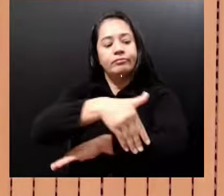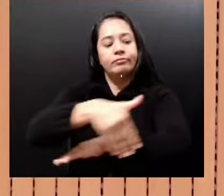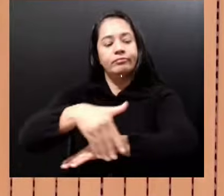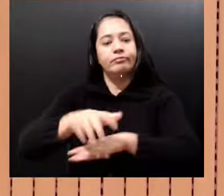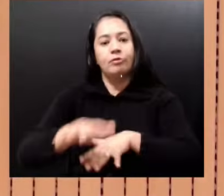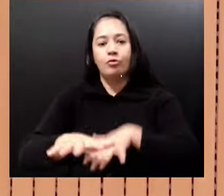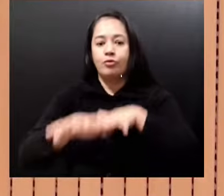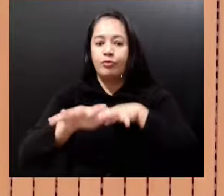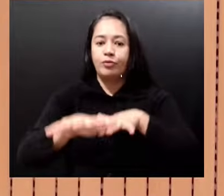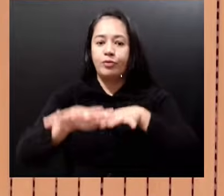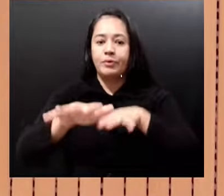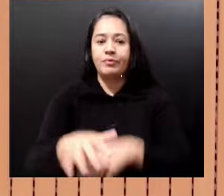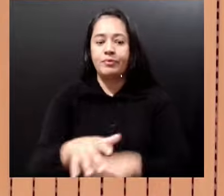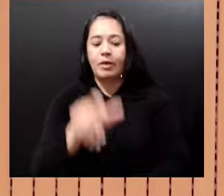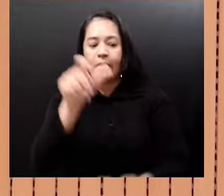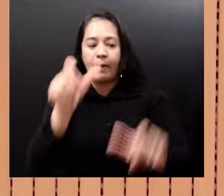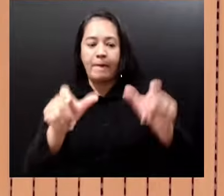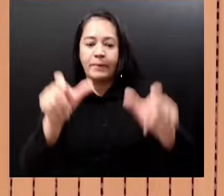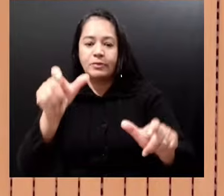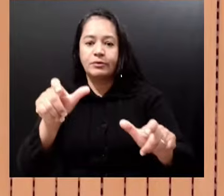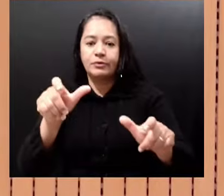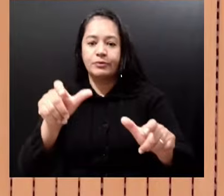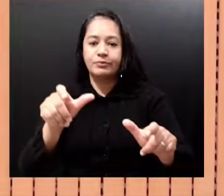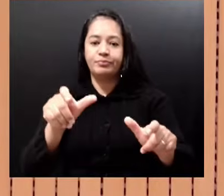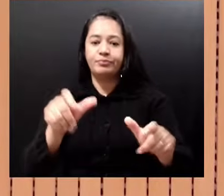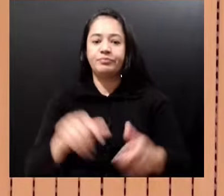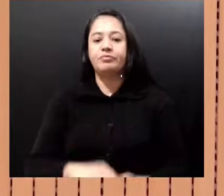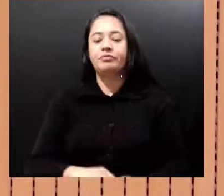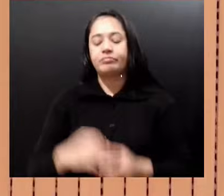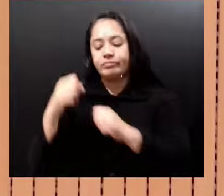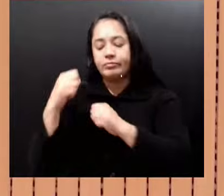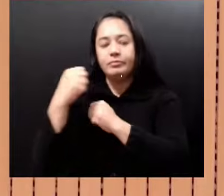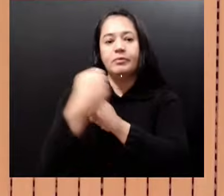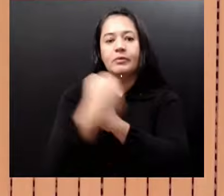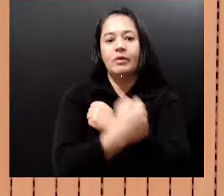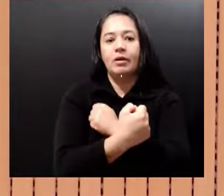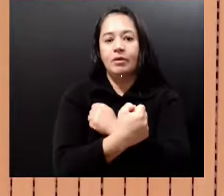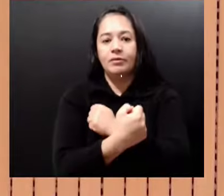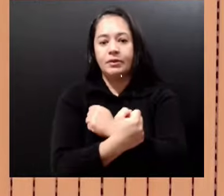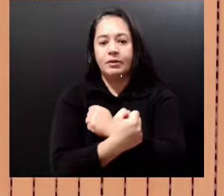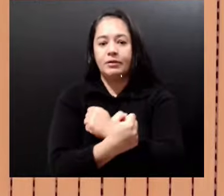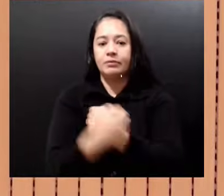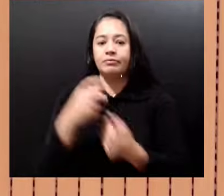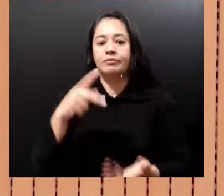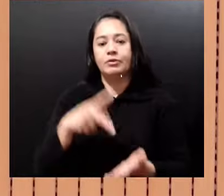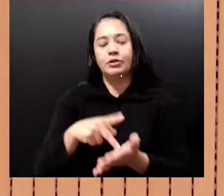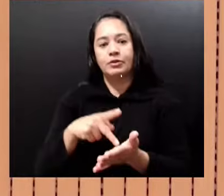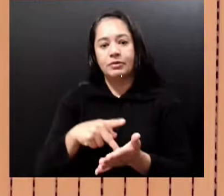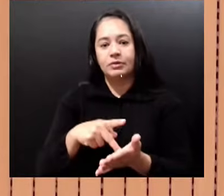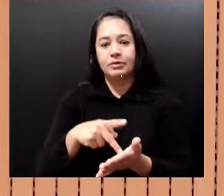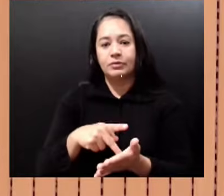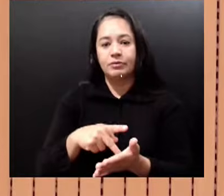Aqueles que realmente defendem de verdade a democracia,